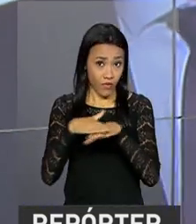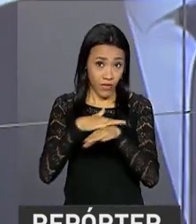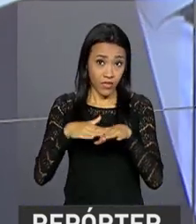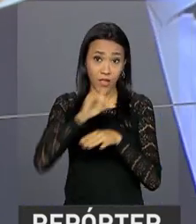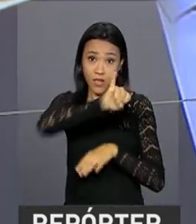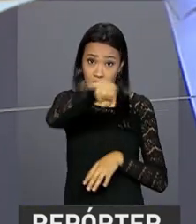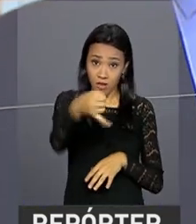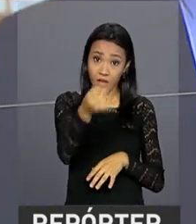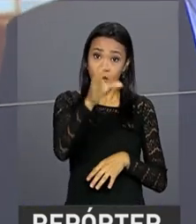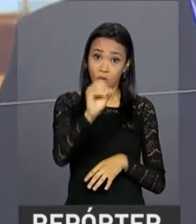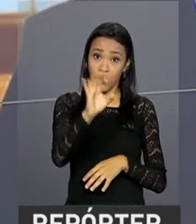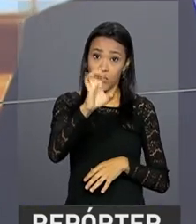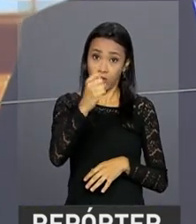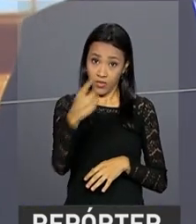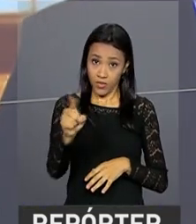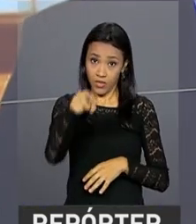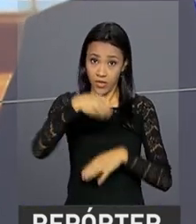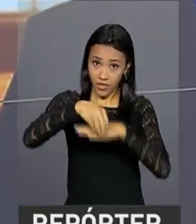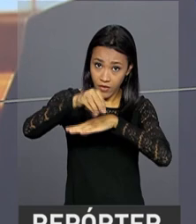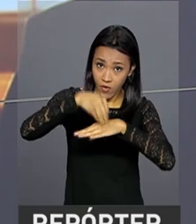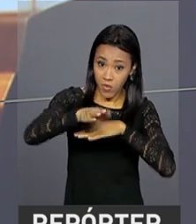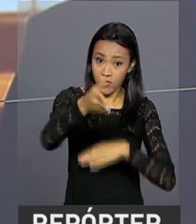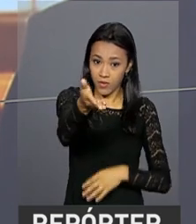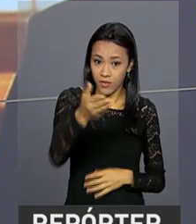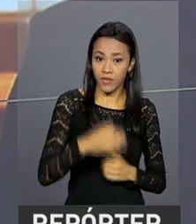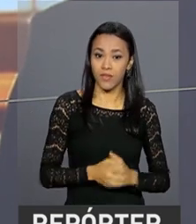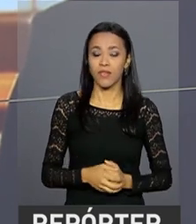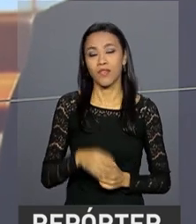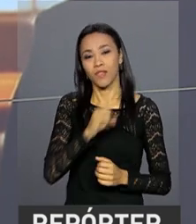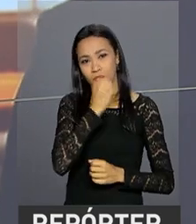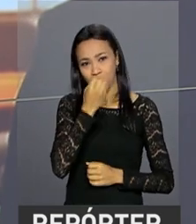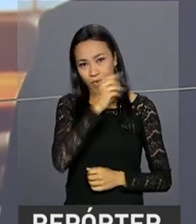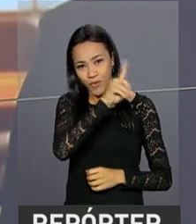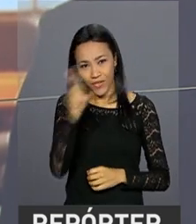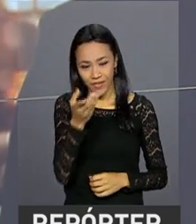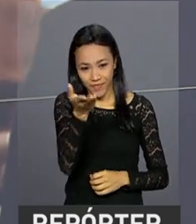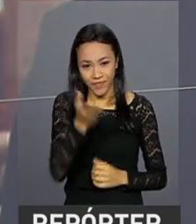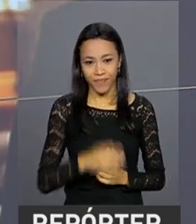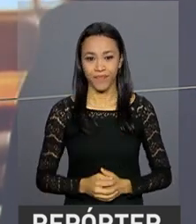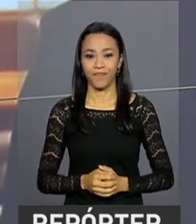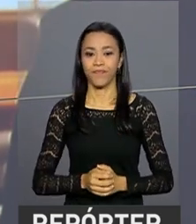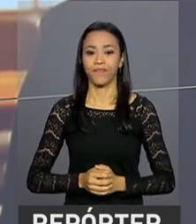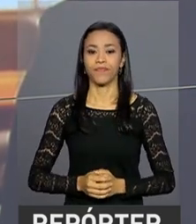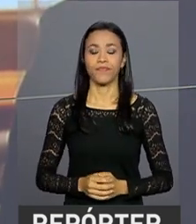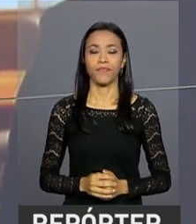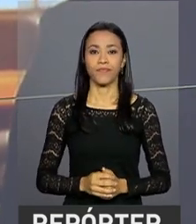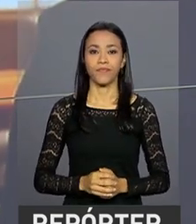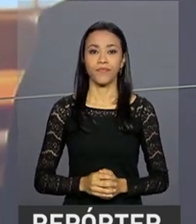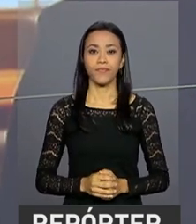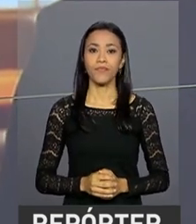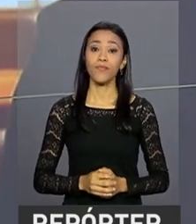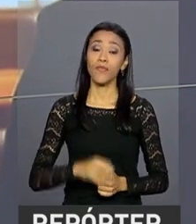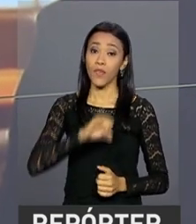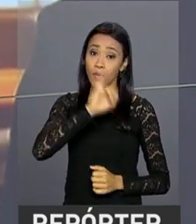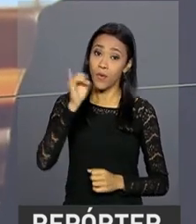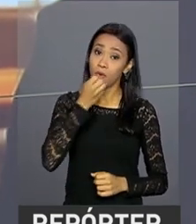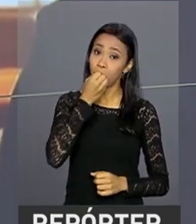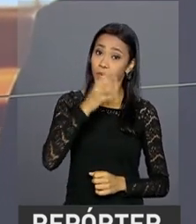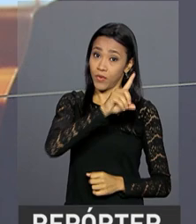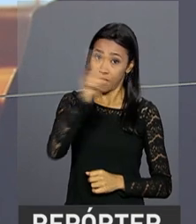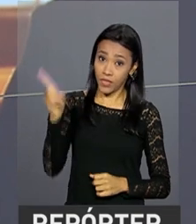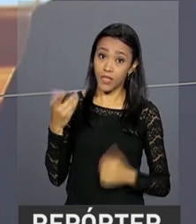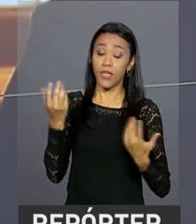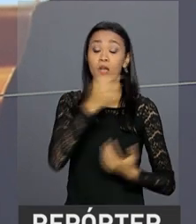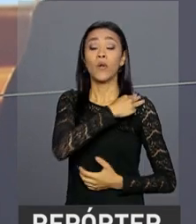José luí Filho que tem as informações pra gente ao vivo Oi José Bom dia olá bom dia Leandro o